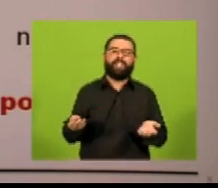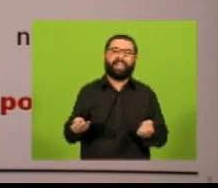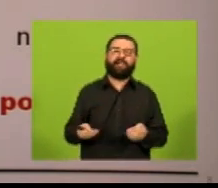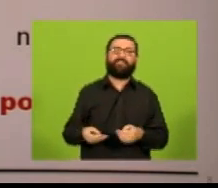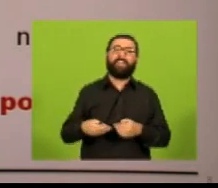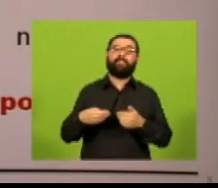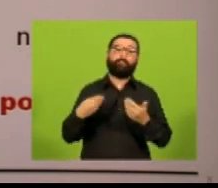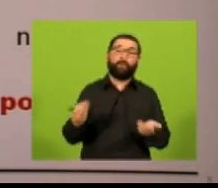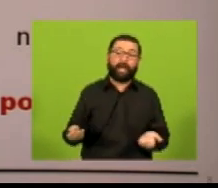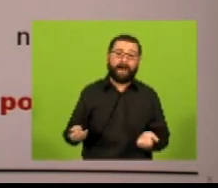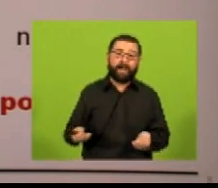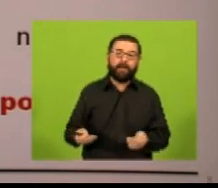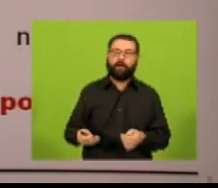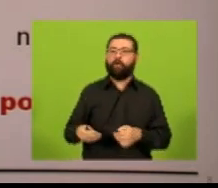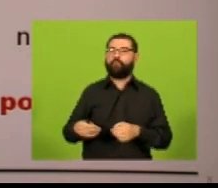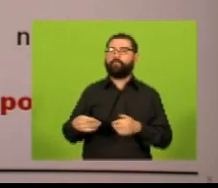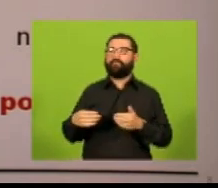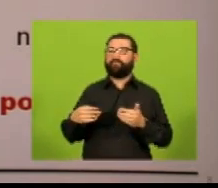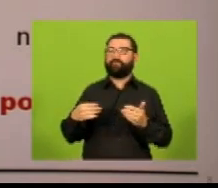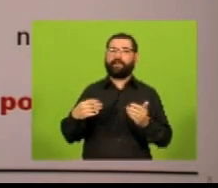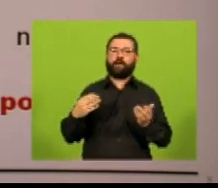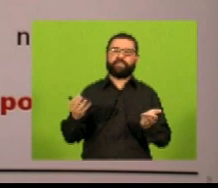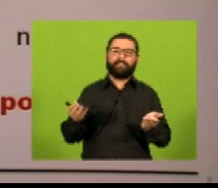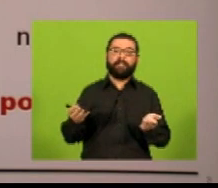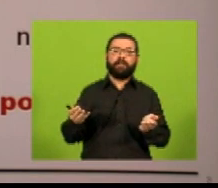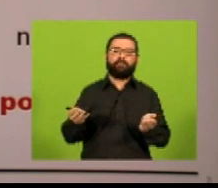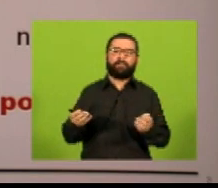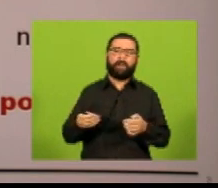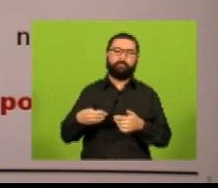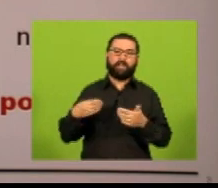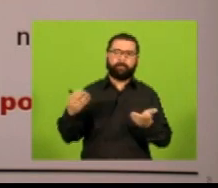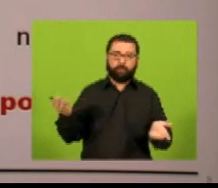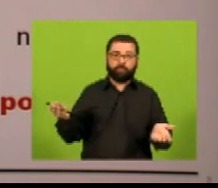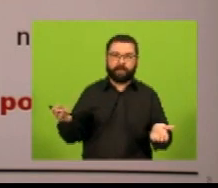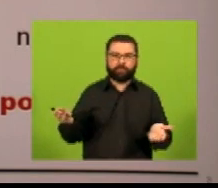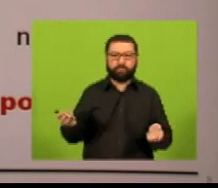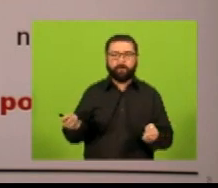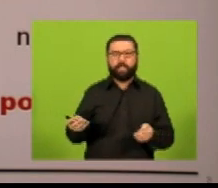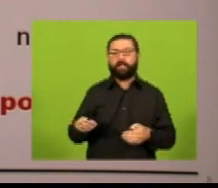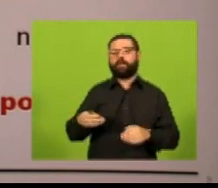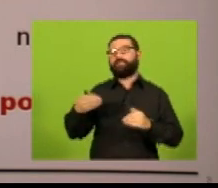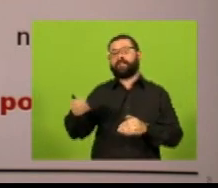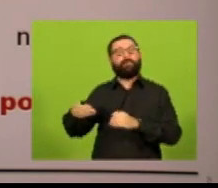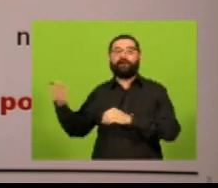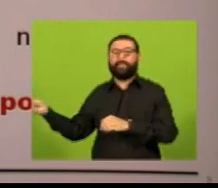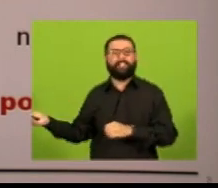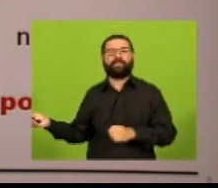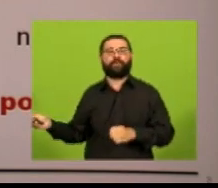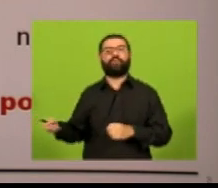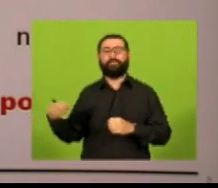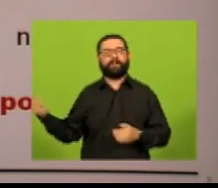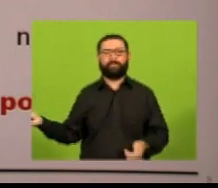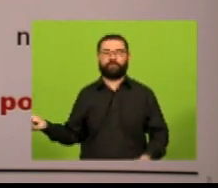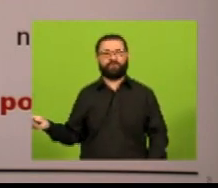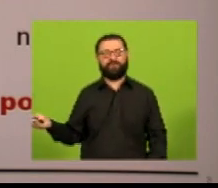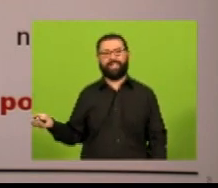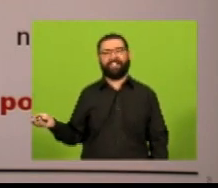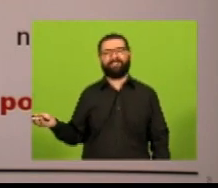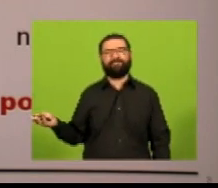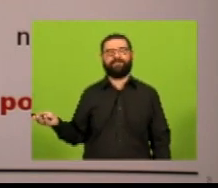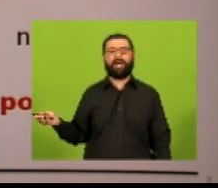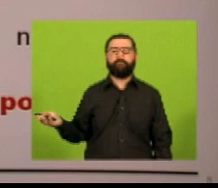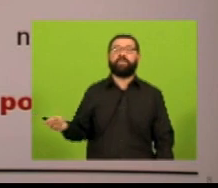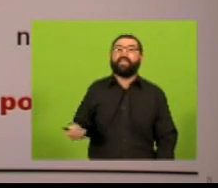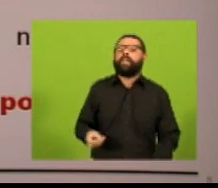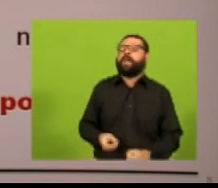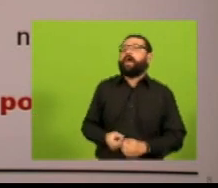vai o quê? Ela vai evaporar ou vai causar deriva, que é a perda pelo vento. Então você também vai perder esse produto, perder